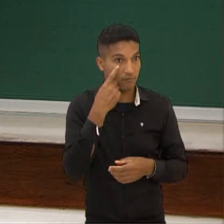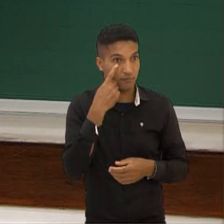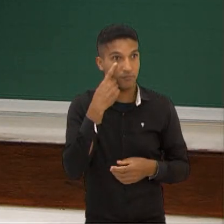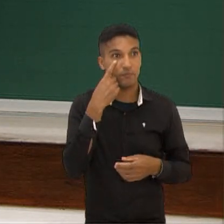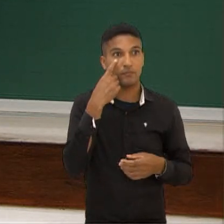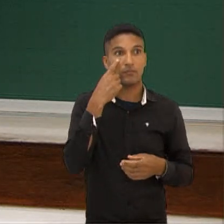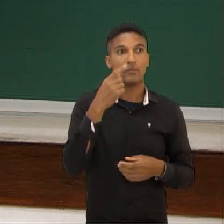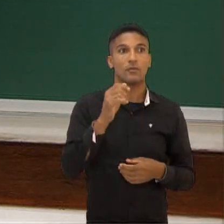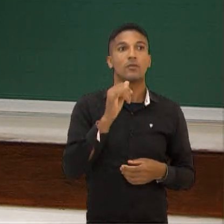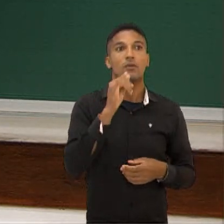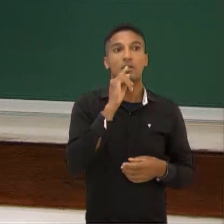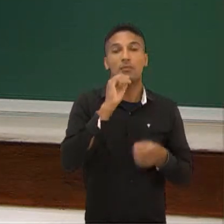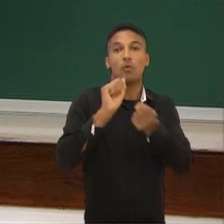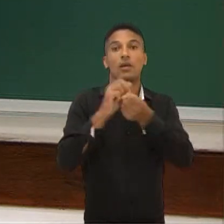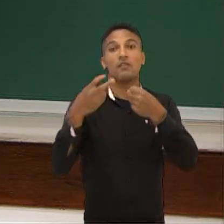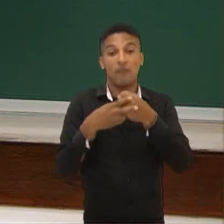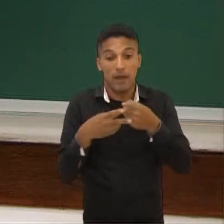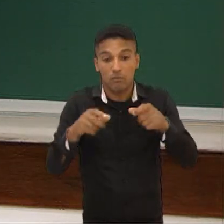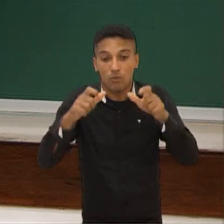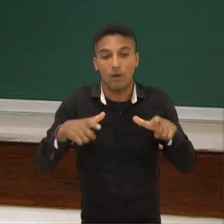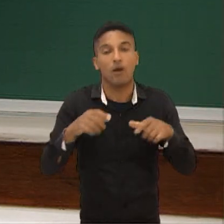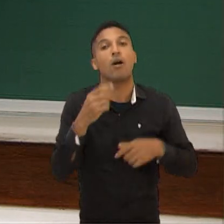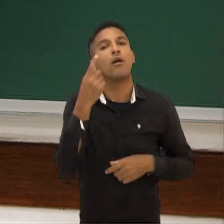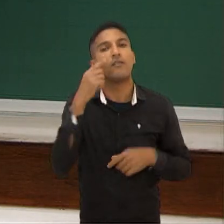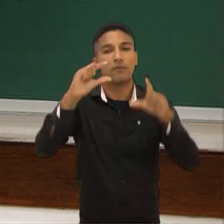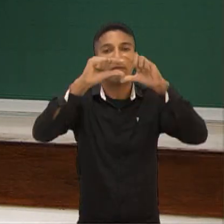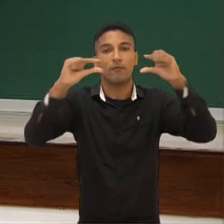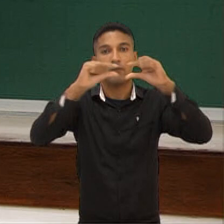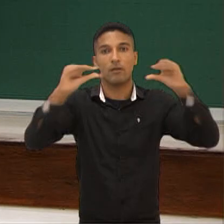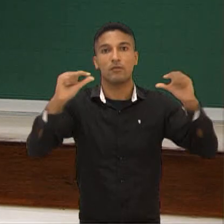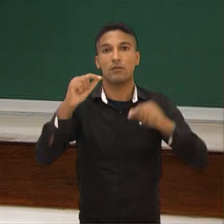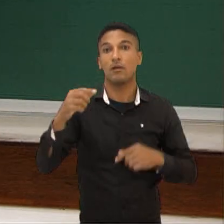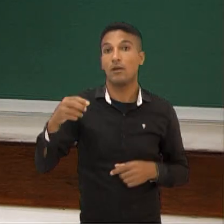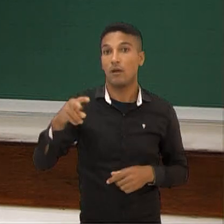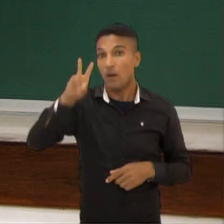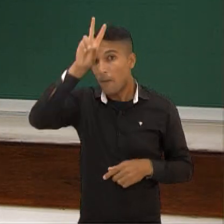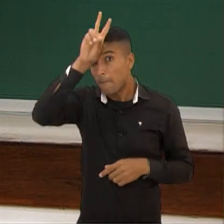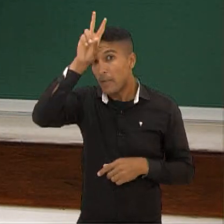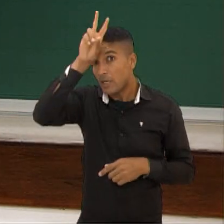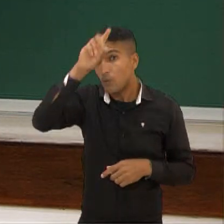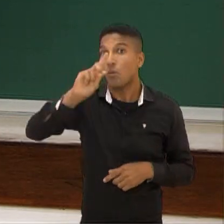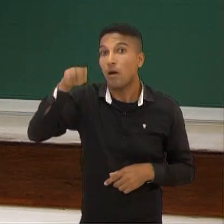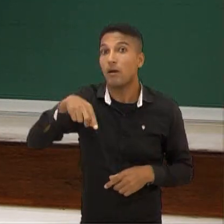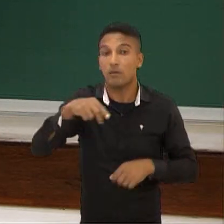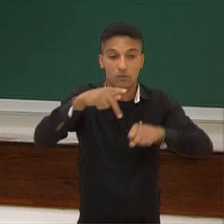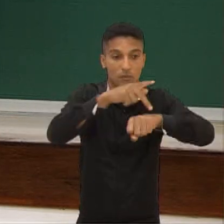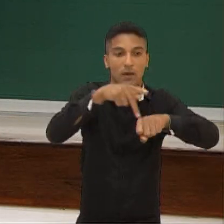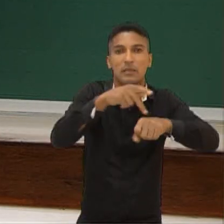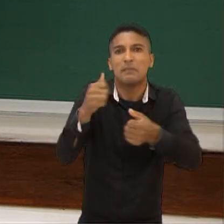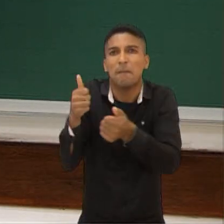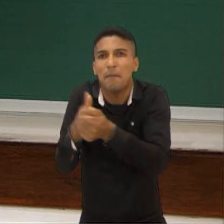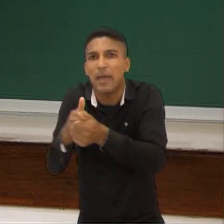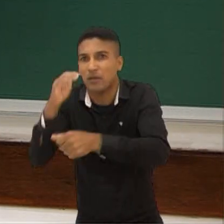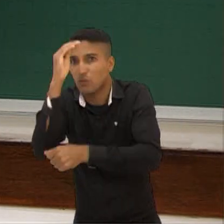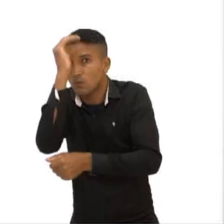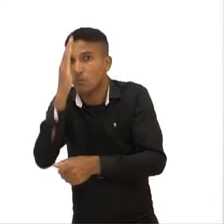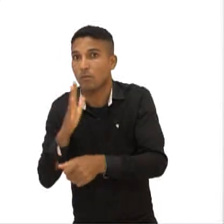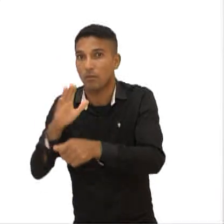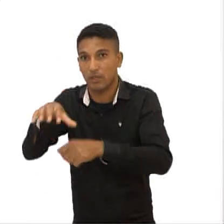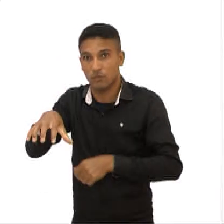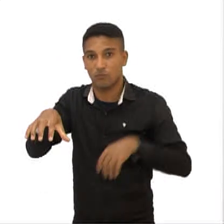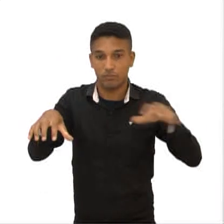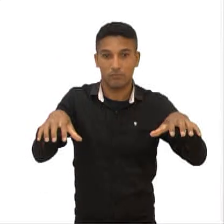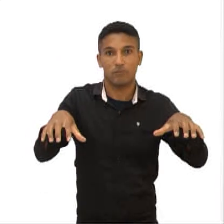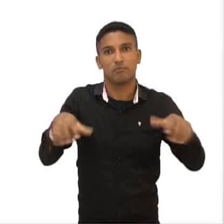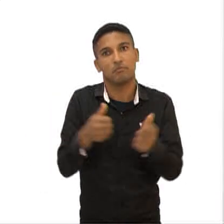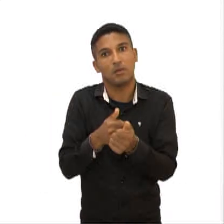né, o advérbio de lugar. Peru é um país cerca de Brasil, né? É um país perto do Brasil.